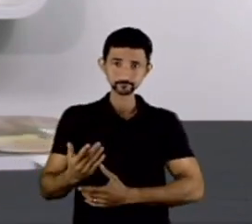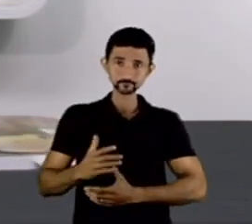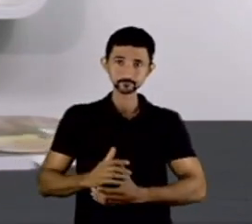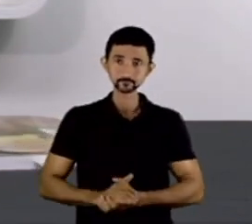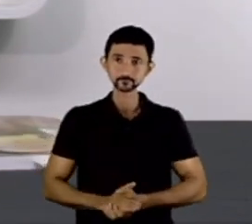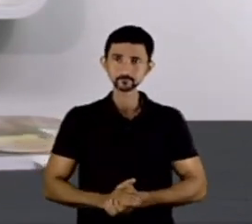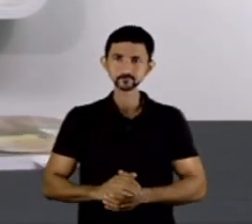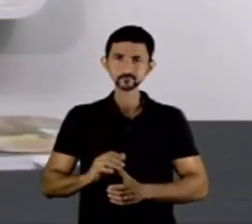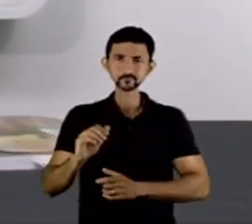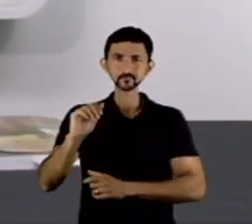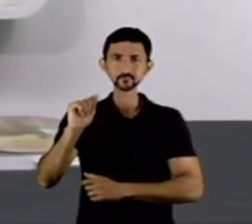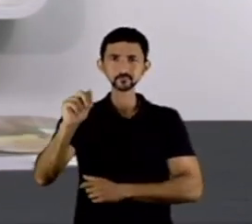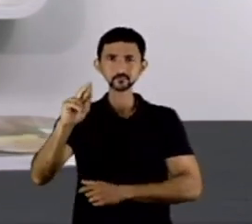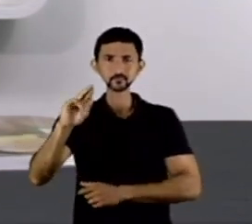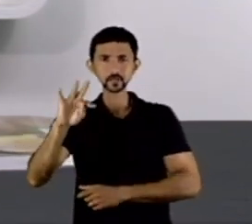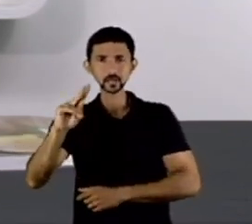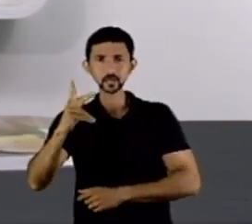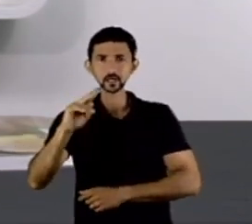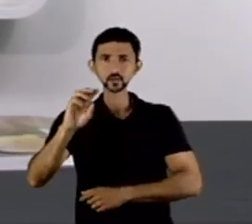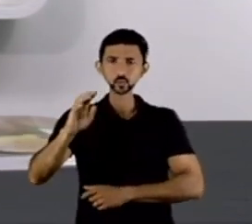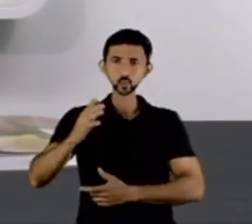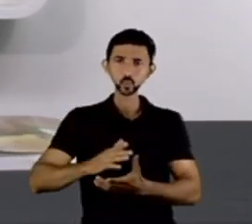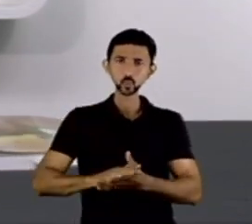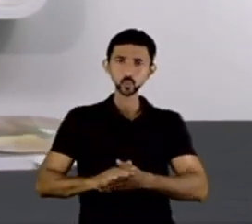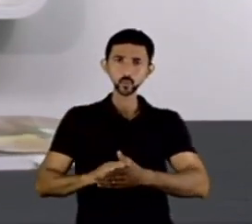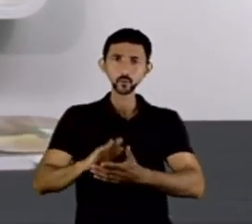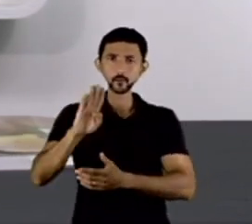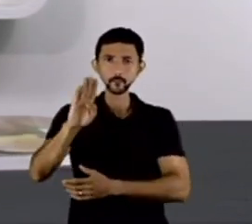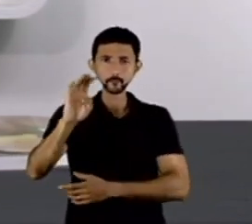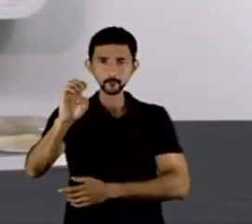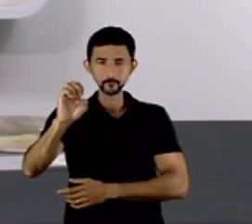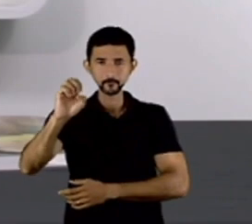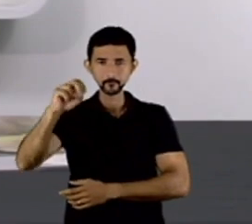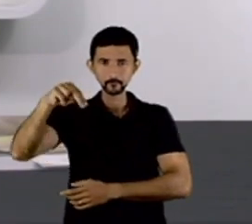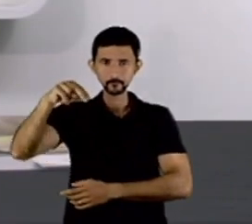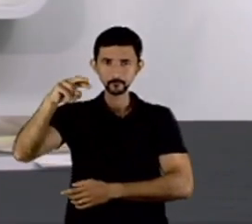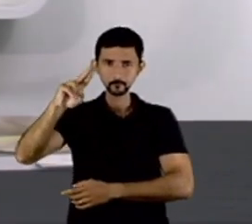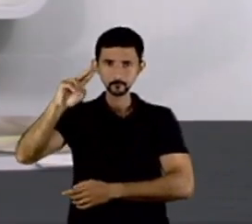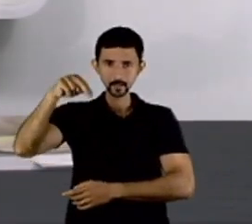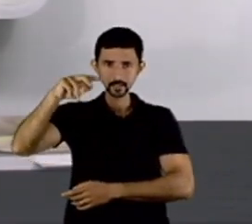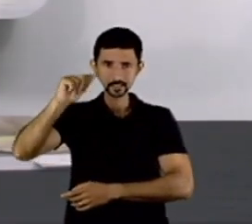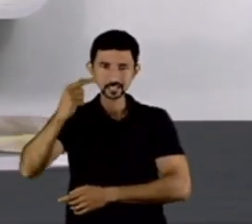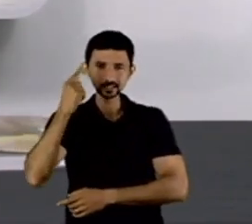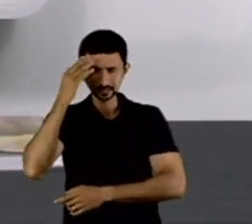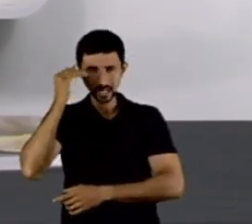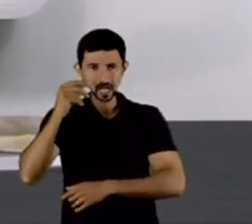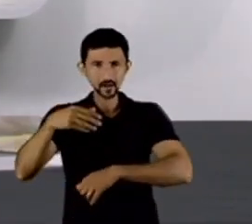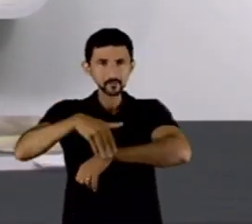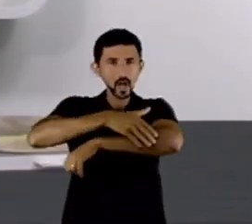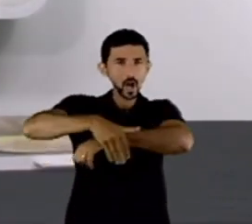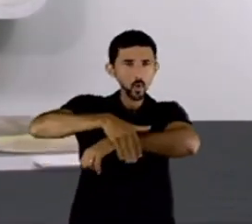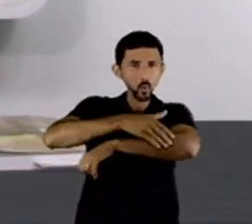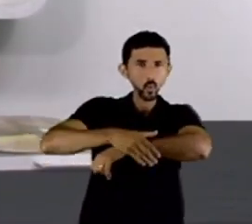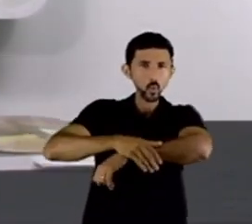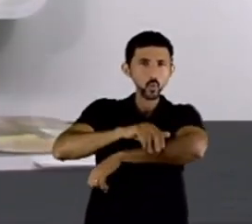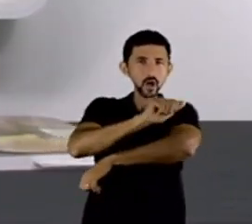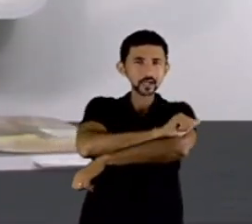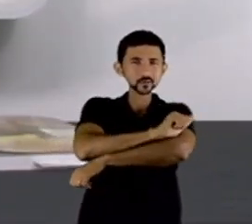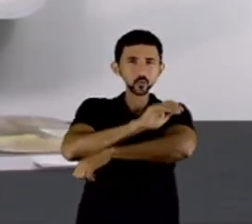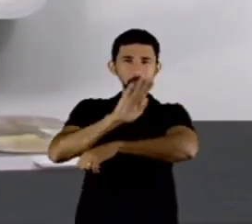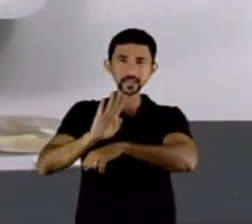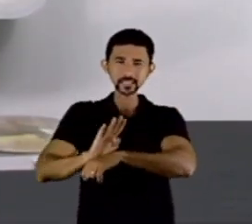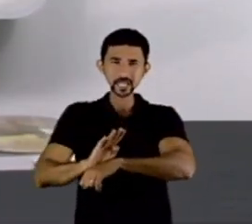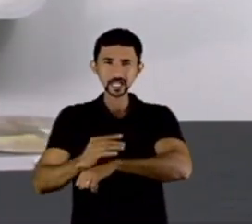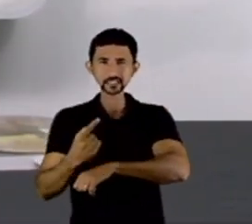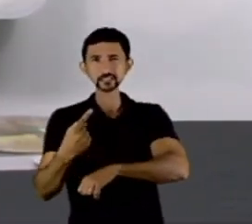nossa, Arthur Bernardes existiu? Existiu, né? A gente sabe que existe uma rodovia chamada Arthur Bernardes ali para as